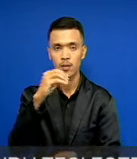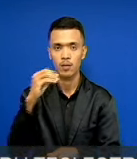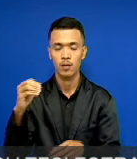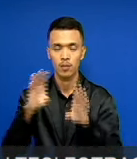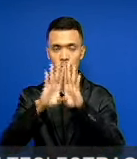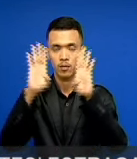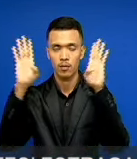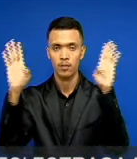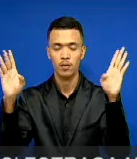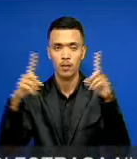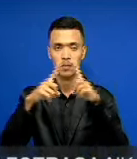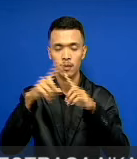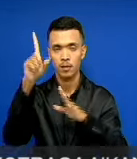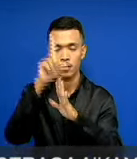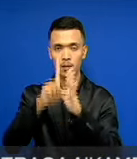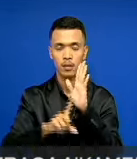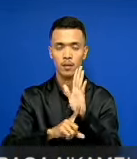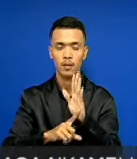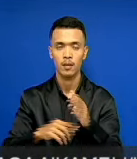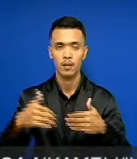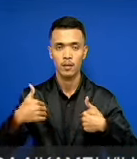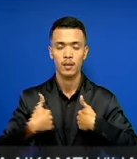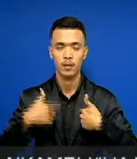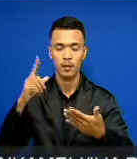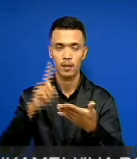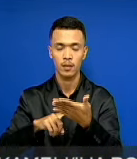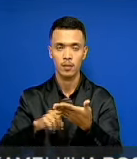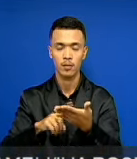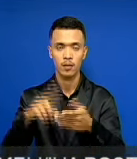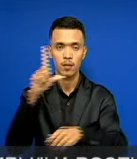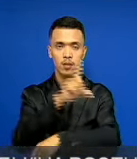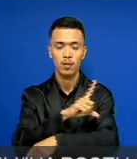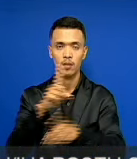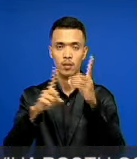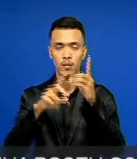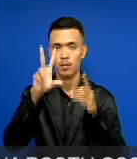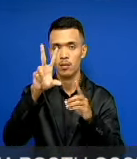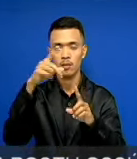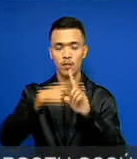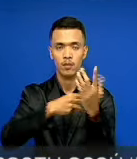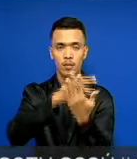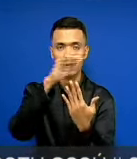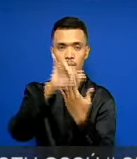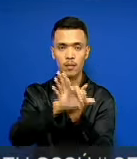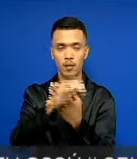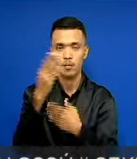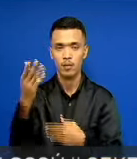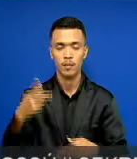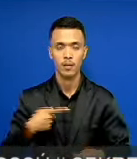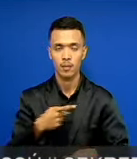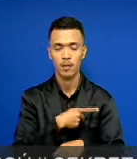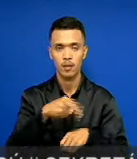a promulgação da lei referida. E a discussão generalidade Lorontolo Fulan Maio e a Parlamento Nacional, ministro